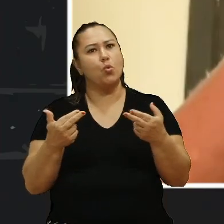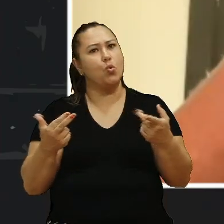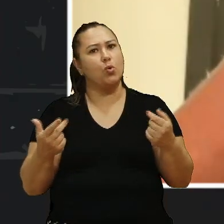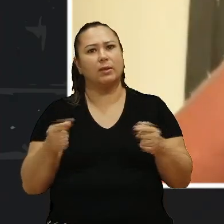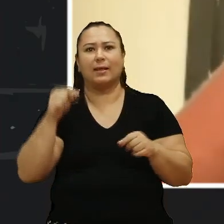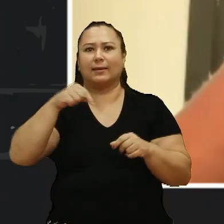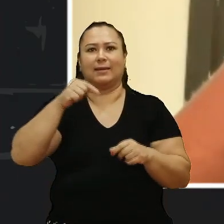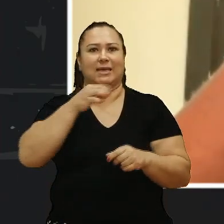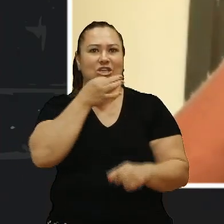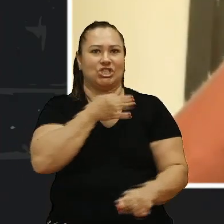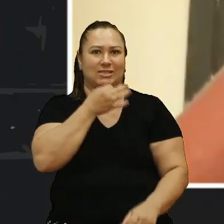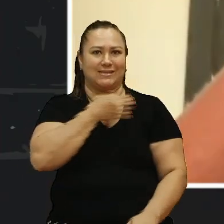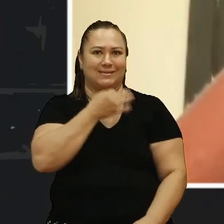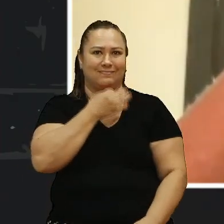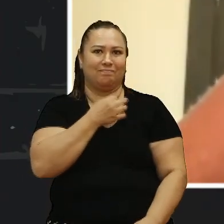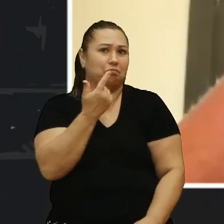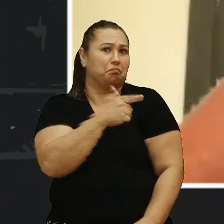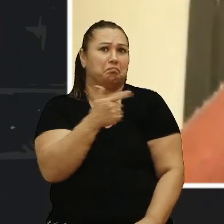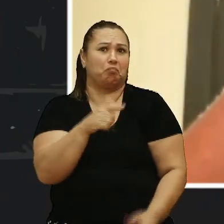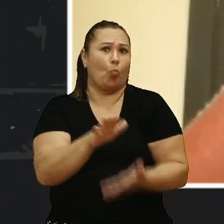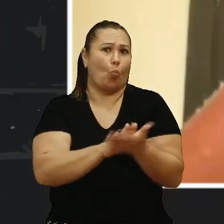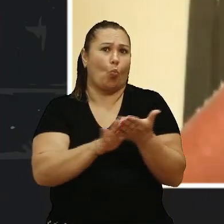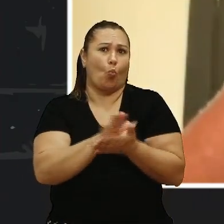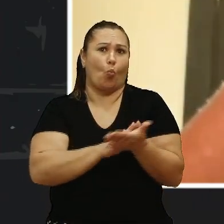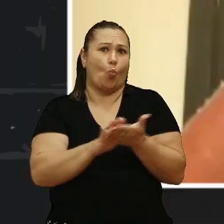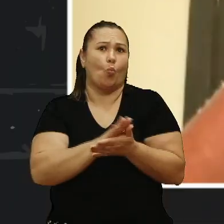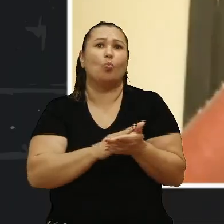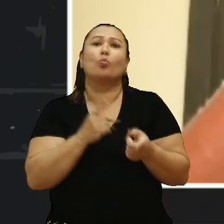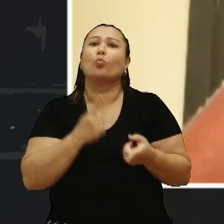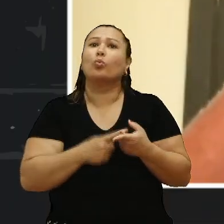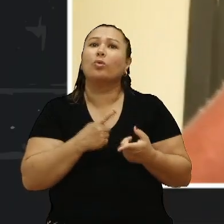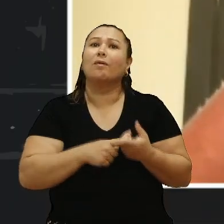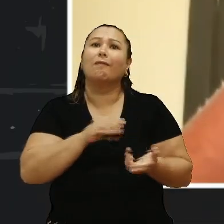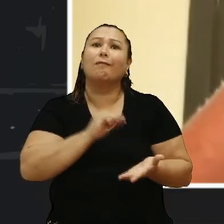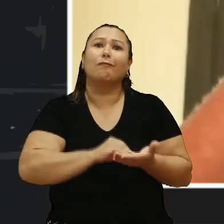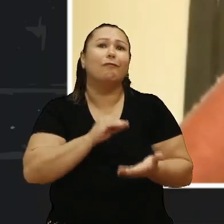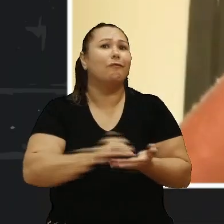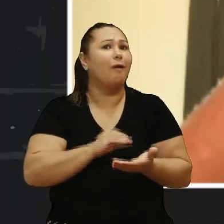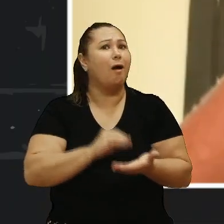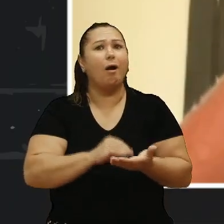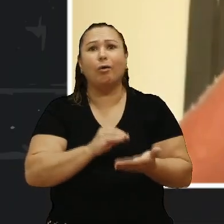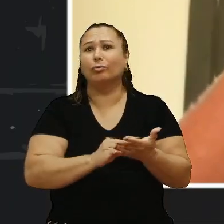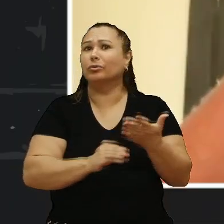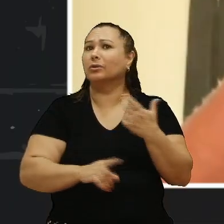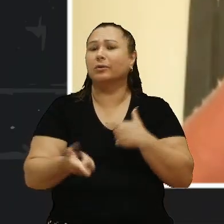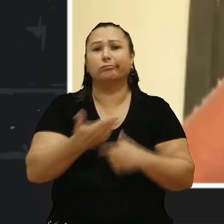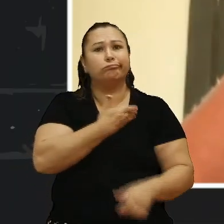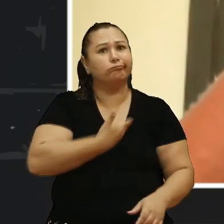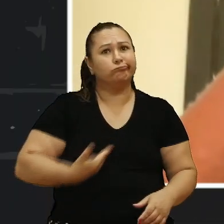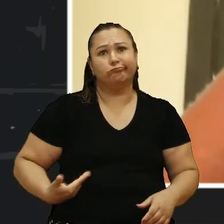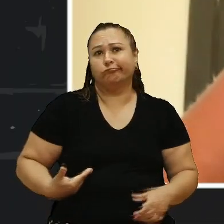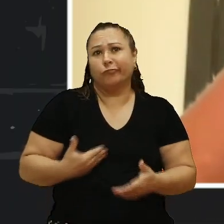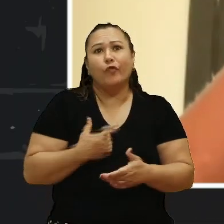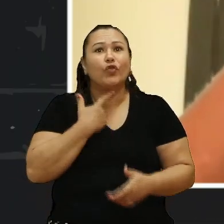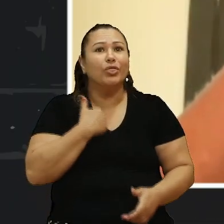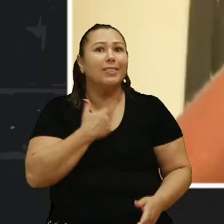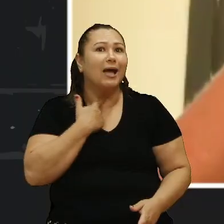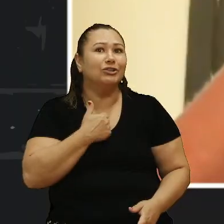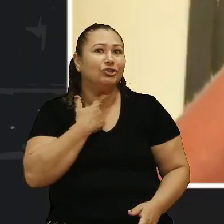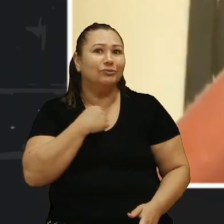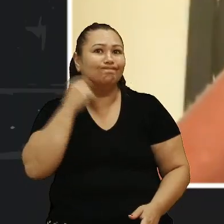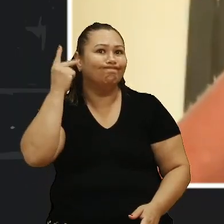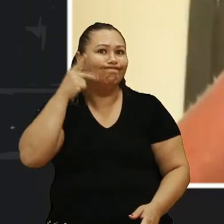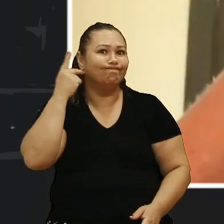nossa cidade que não tem sido feita por falta de iniciativa do poder público. Já